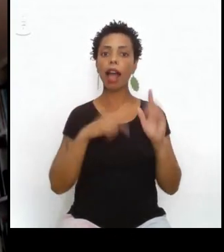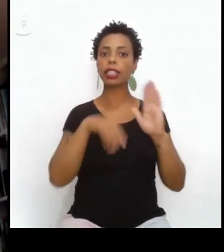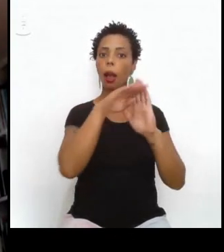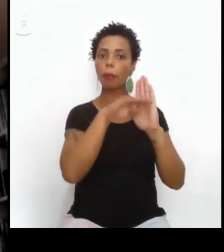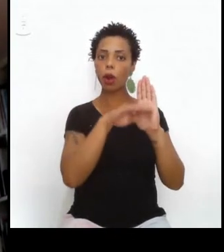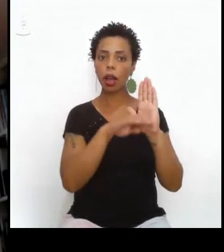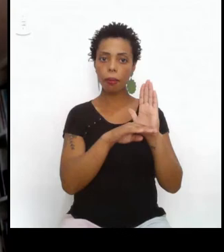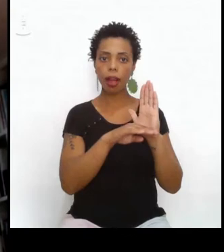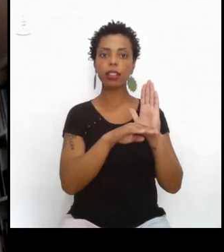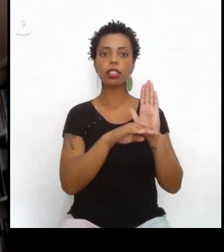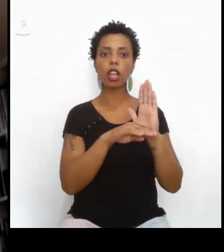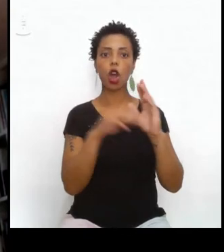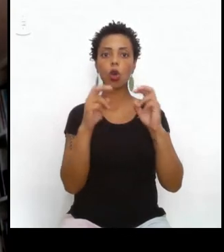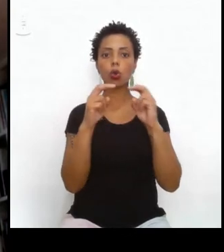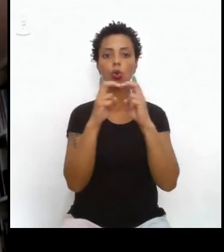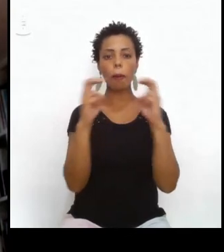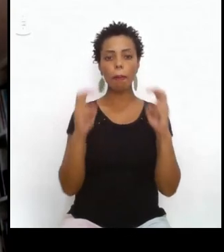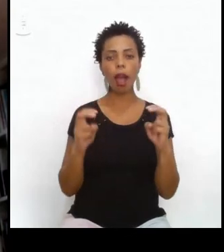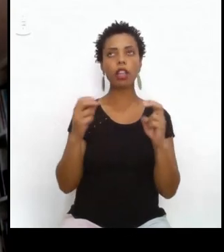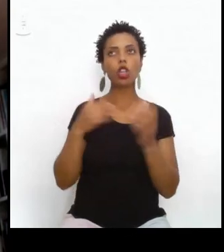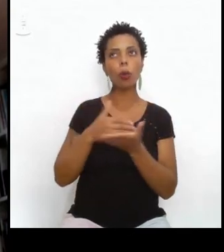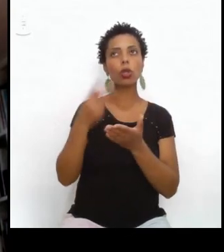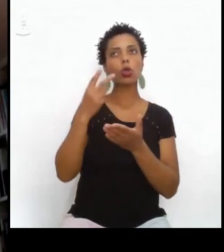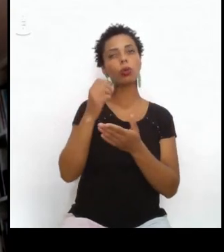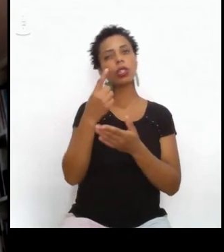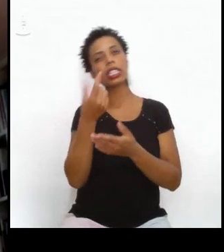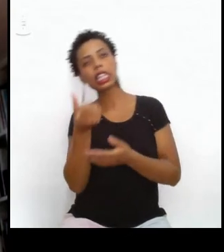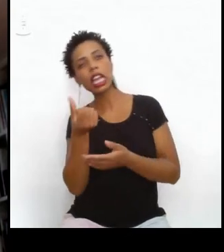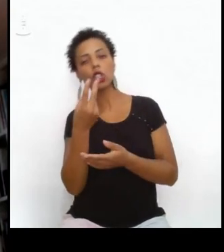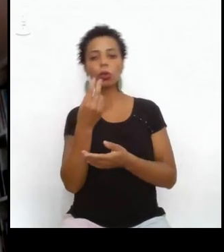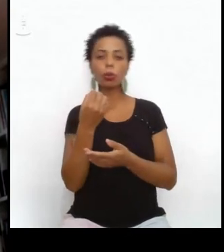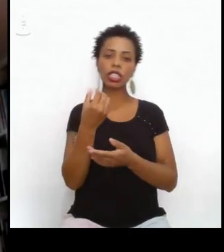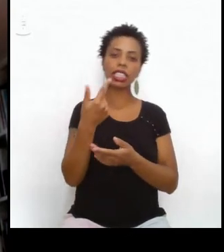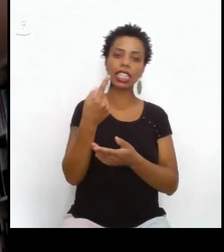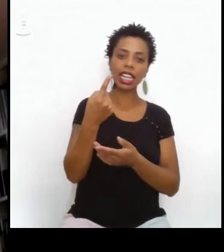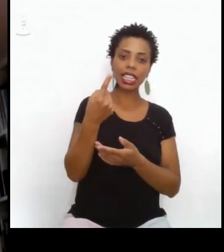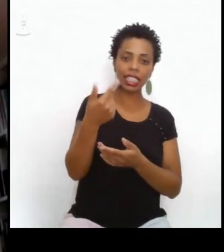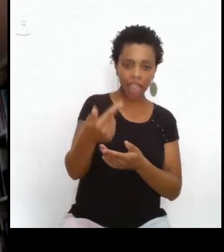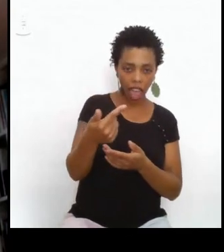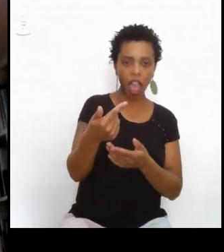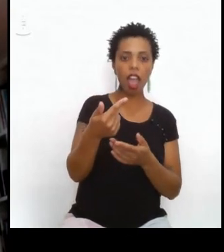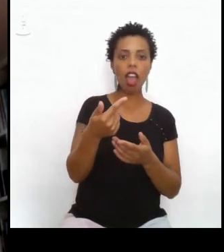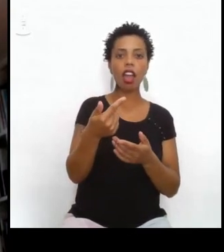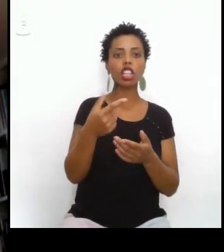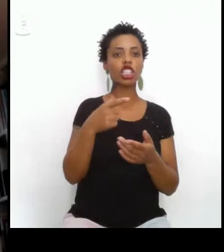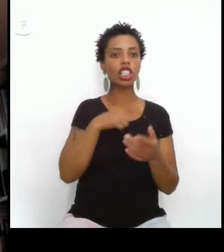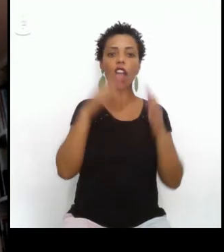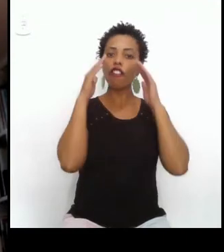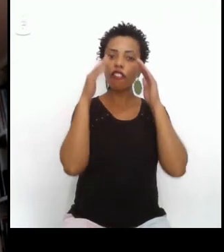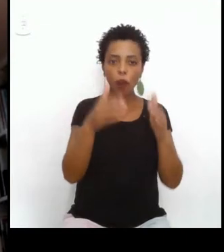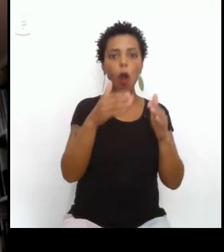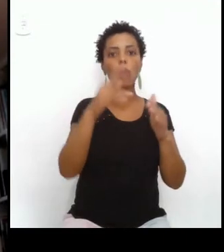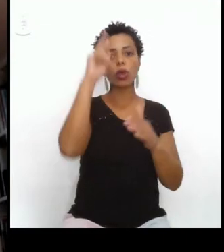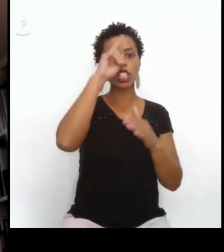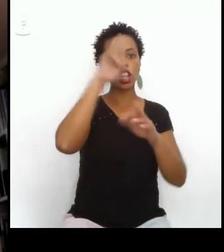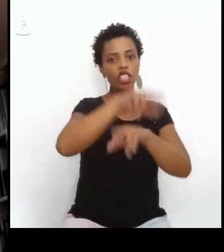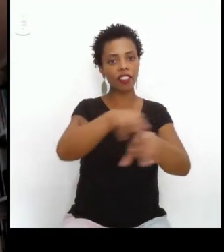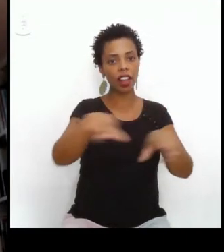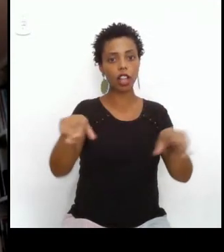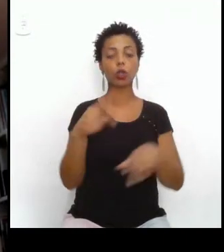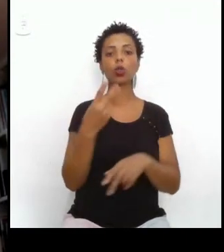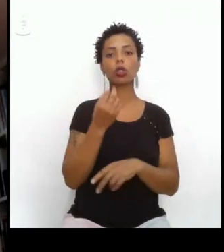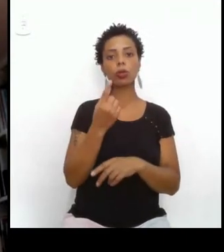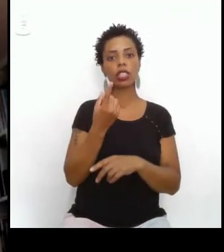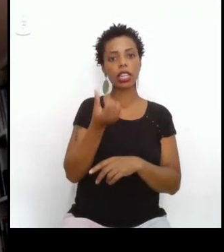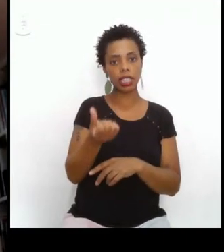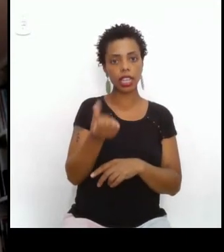desde 2016/2017 e torno de diferentes histórias 2016 a gente teve histórias